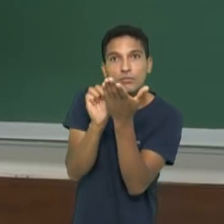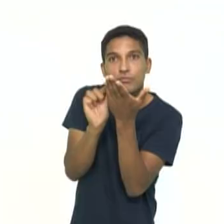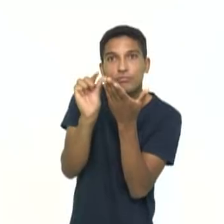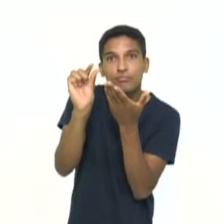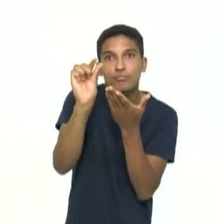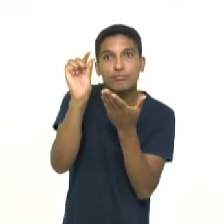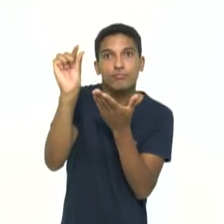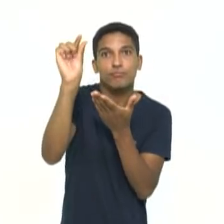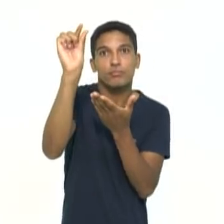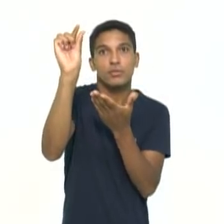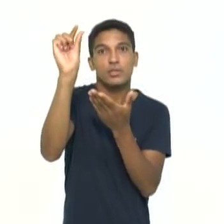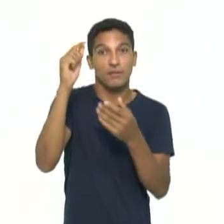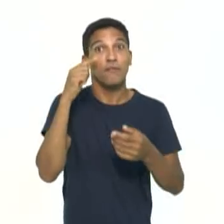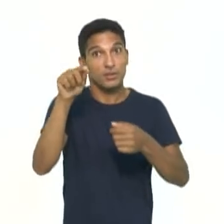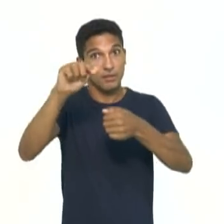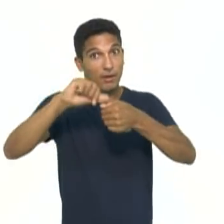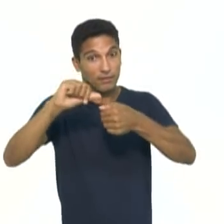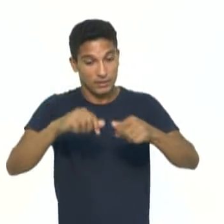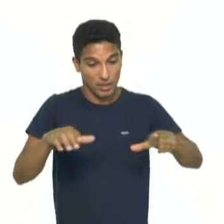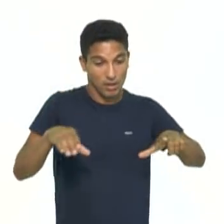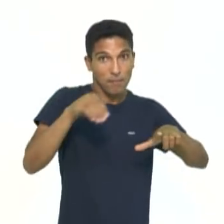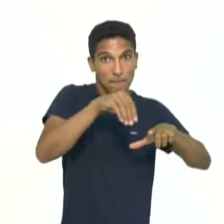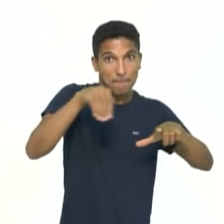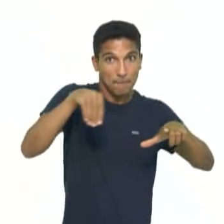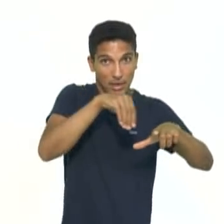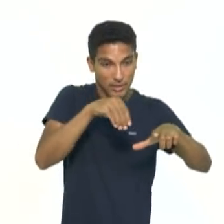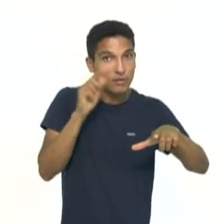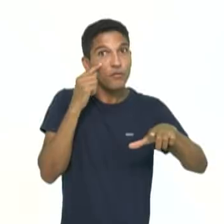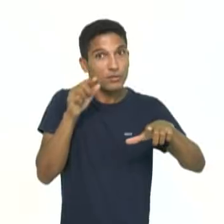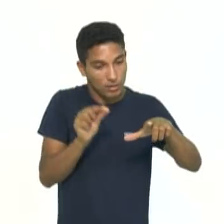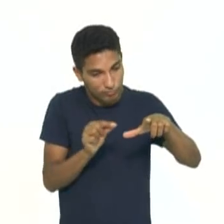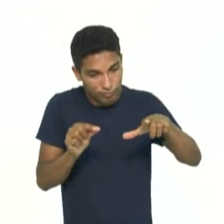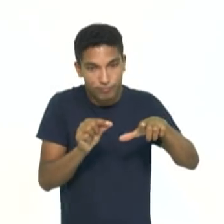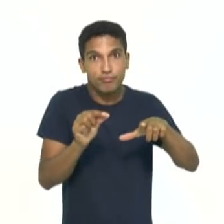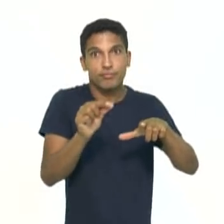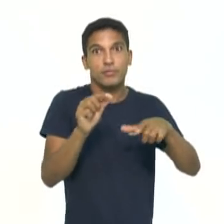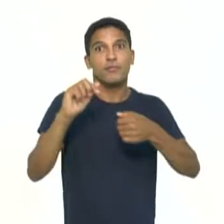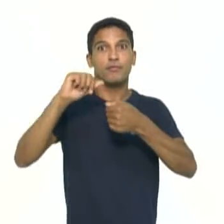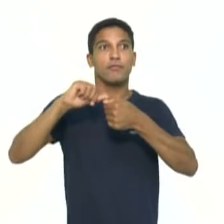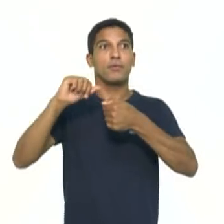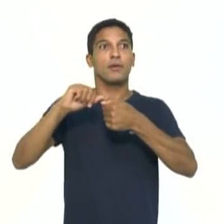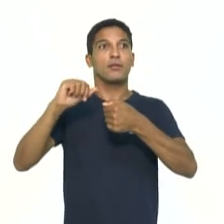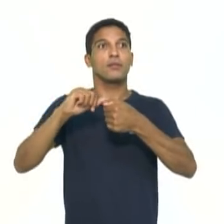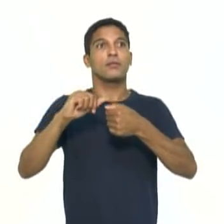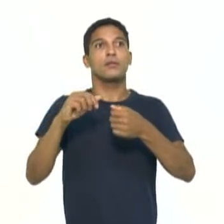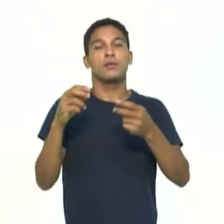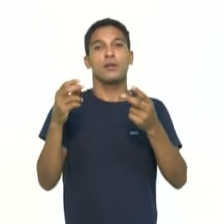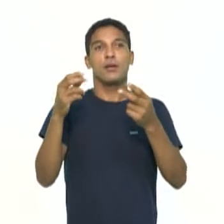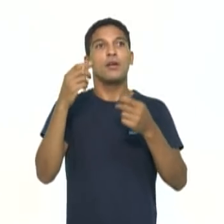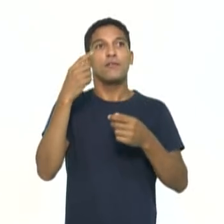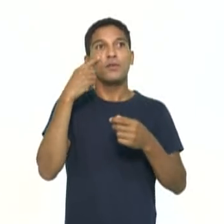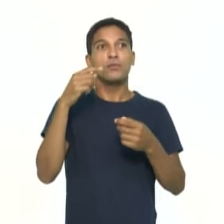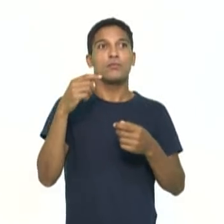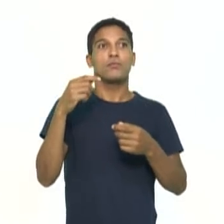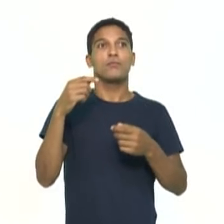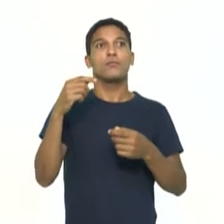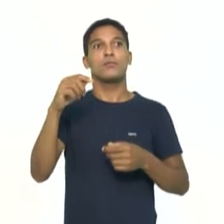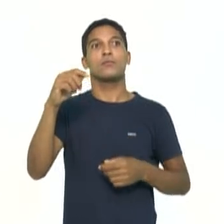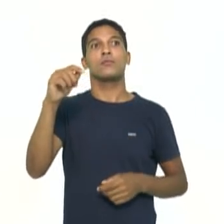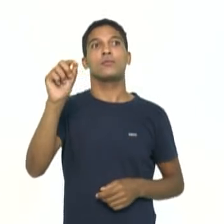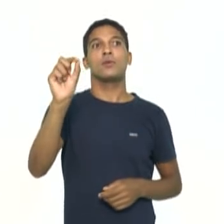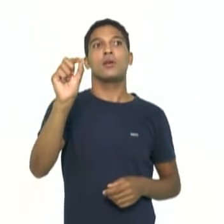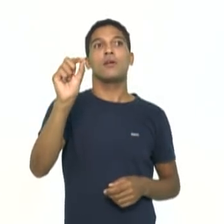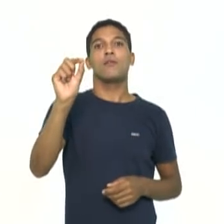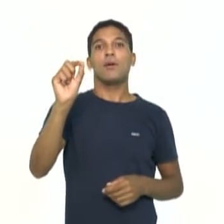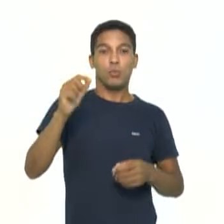ó, Sorocaba. E tá vendo que existe as cidades? Então, vocês vão pontuar, vocês vão